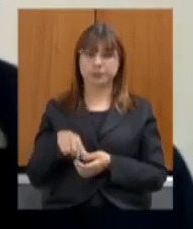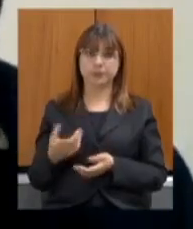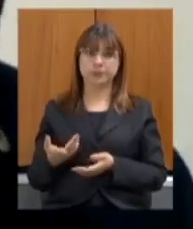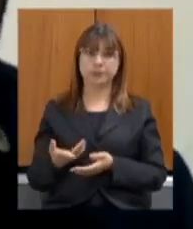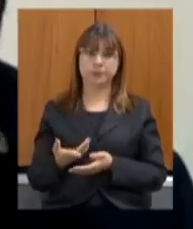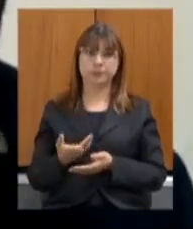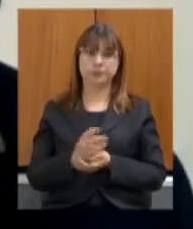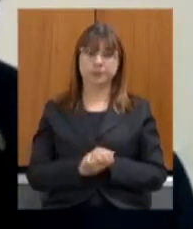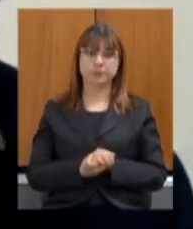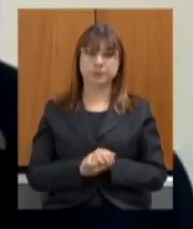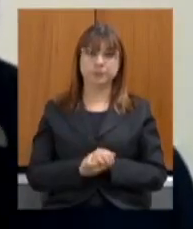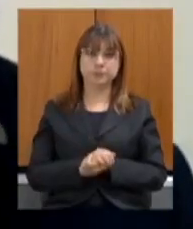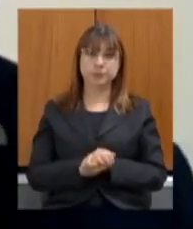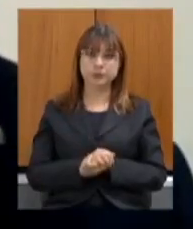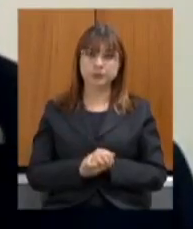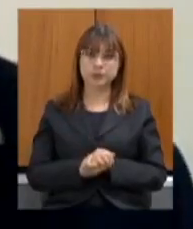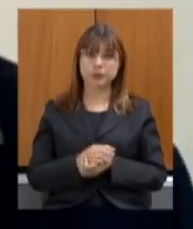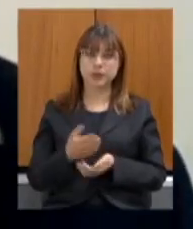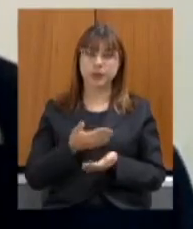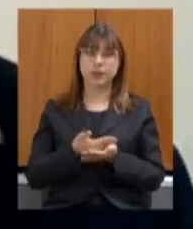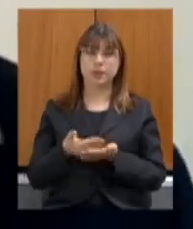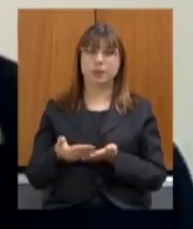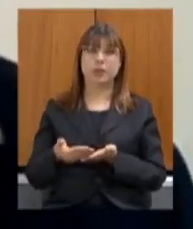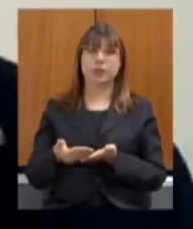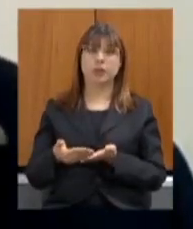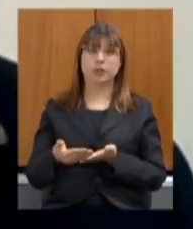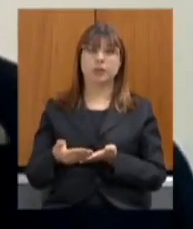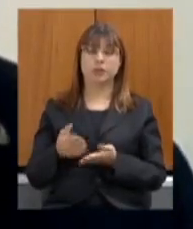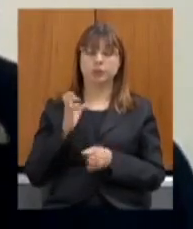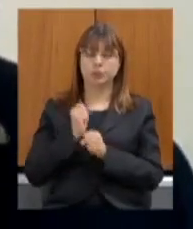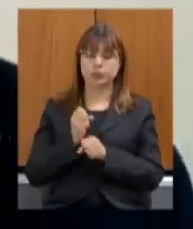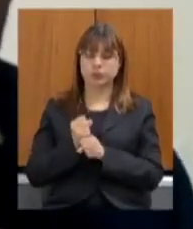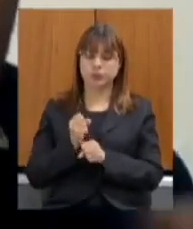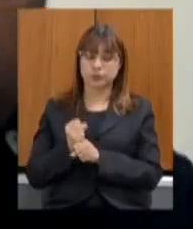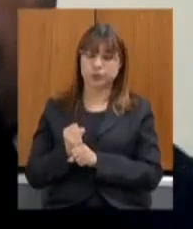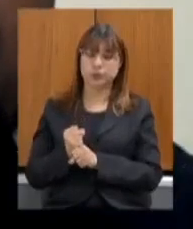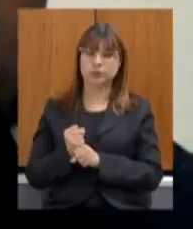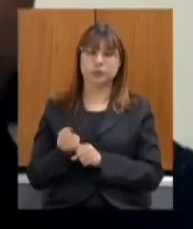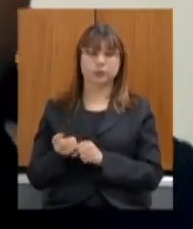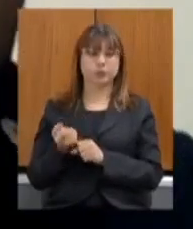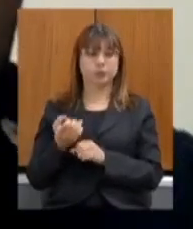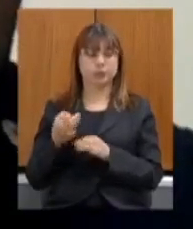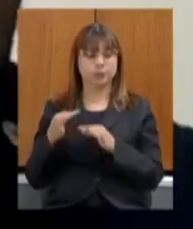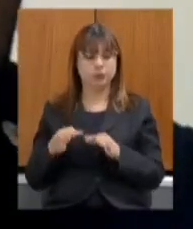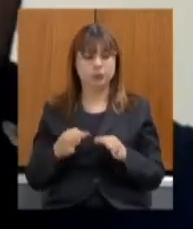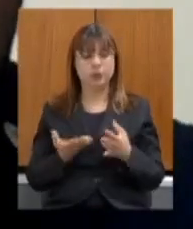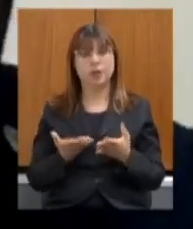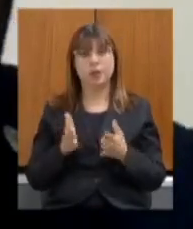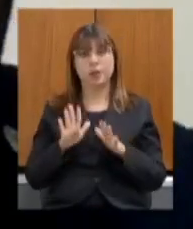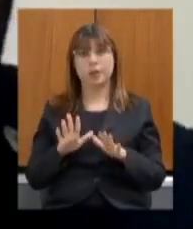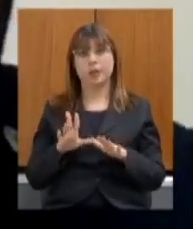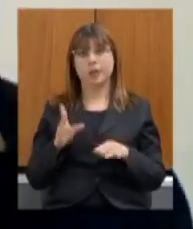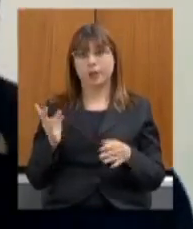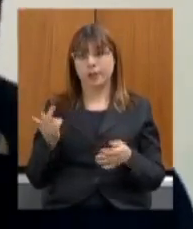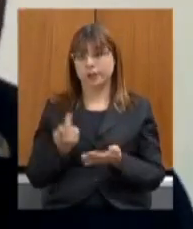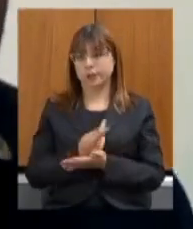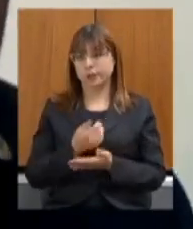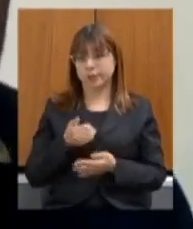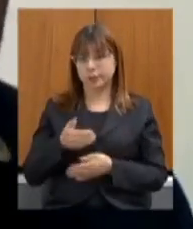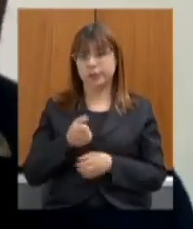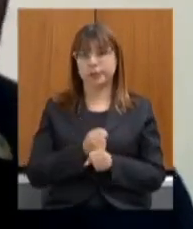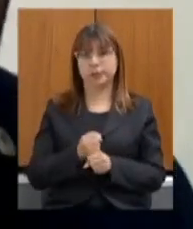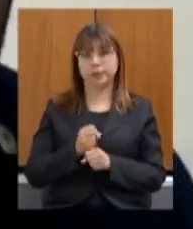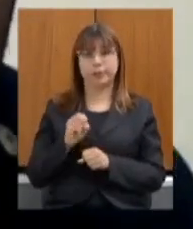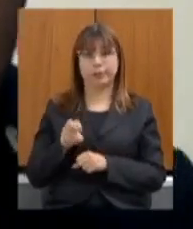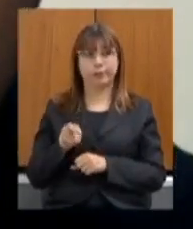ano difícil, que assumimos, colocando as contas em dia, esse ano, o vírus maluco, tivemos que